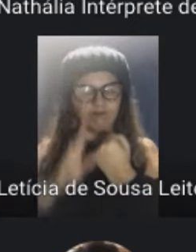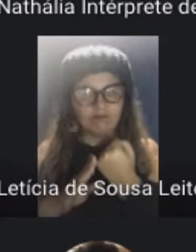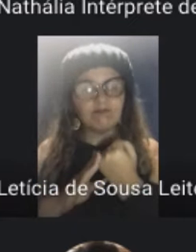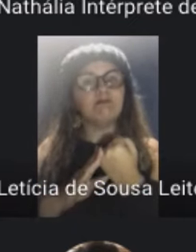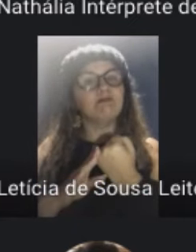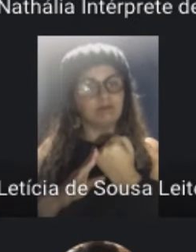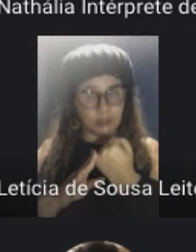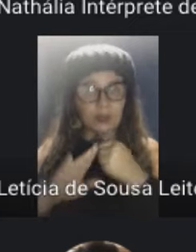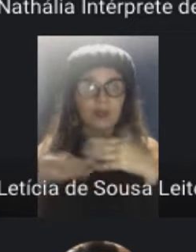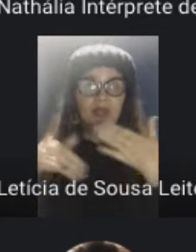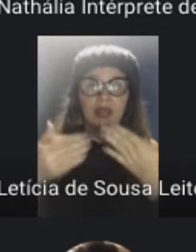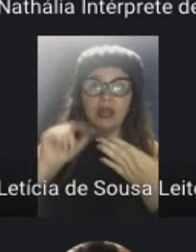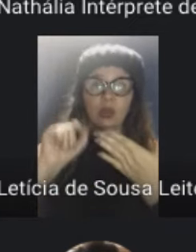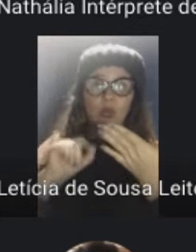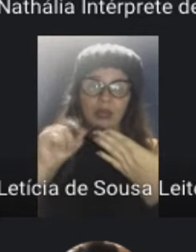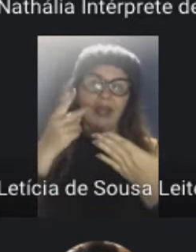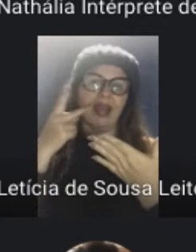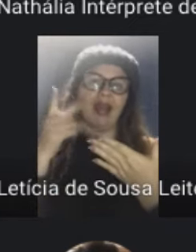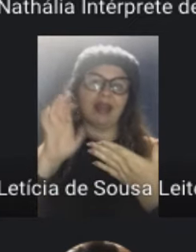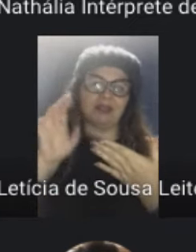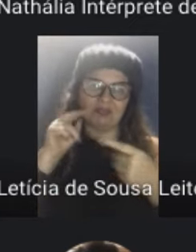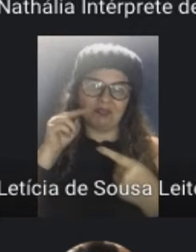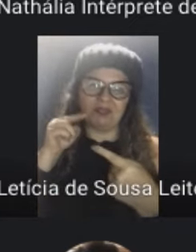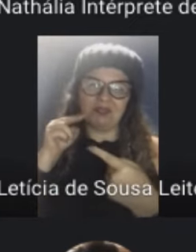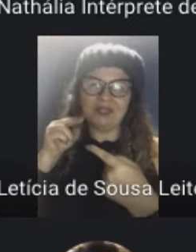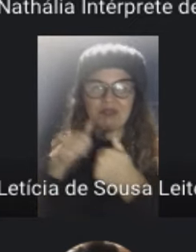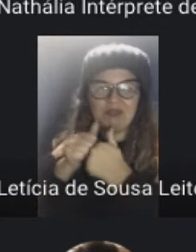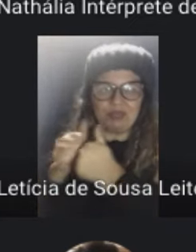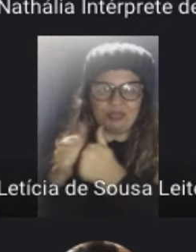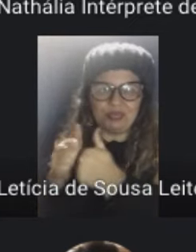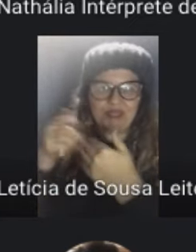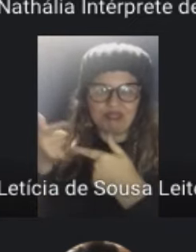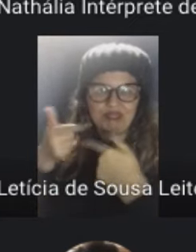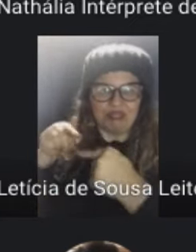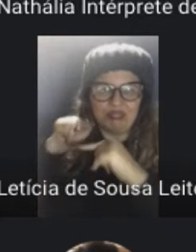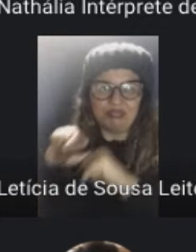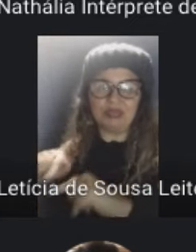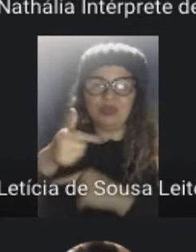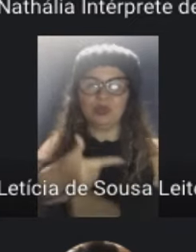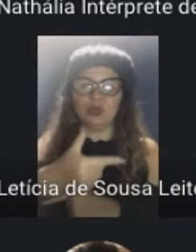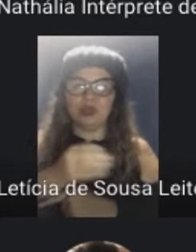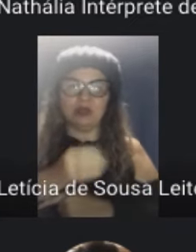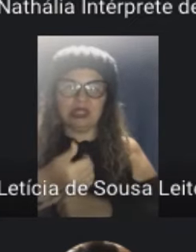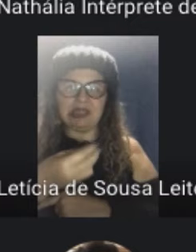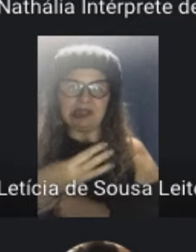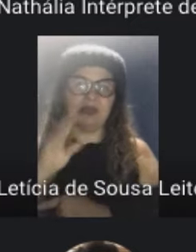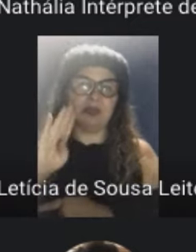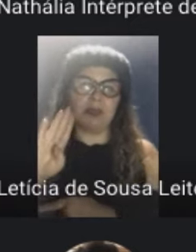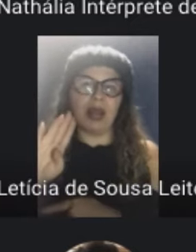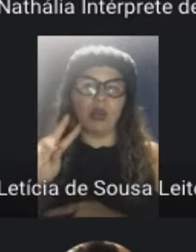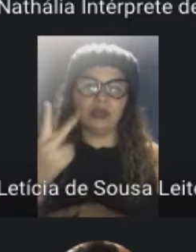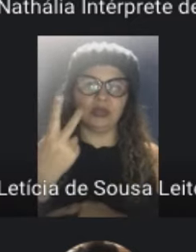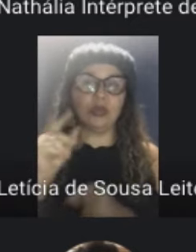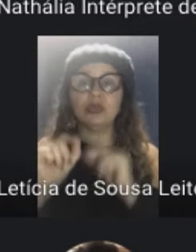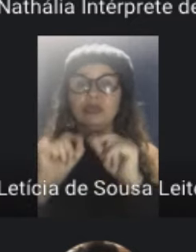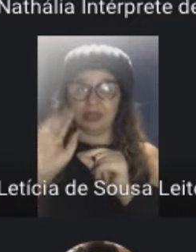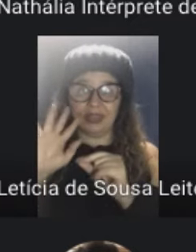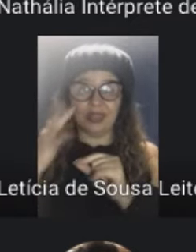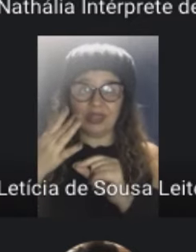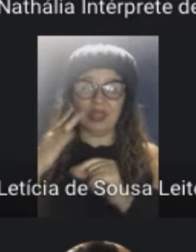então sim, é a esquerda que é perseguida. Inclusive, como eu falei, em 2013, em BH, né, muita gente foi indiciada durante a Copa